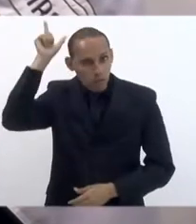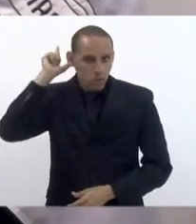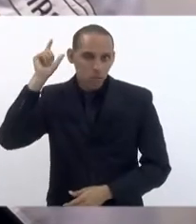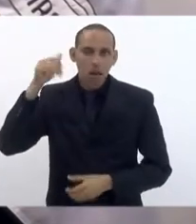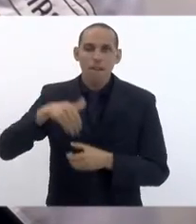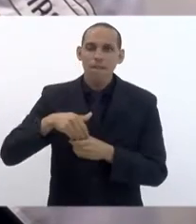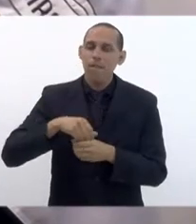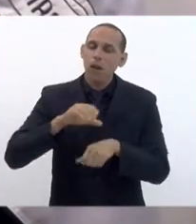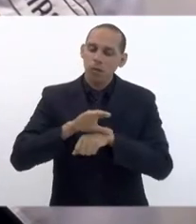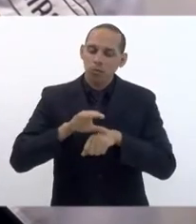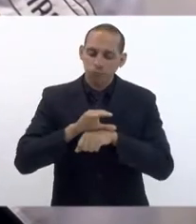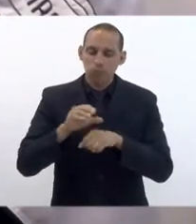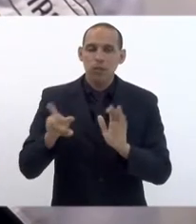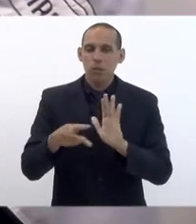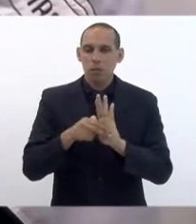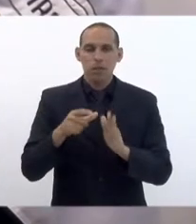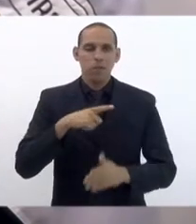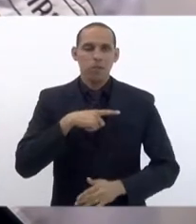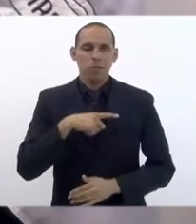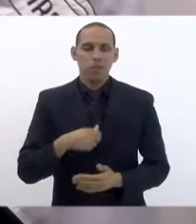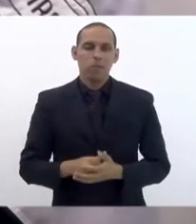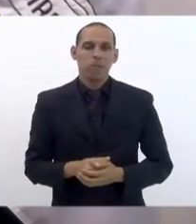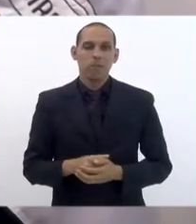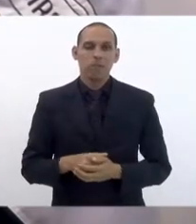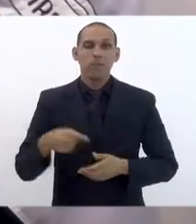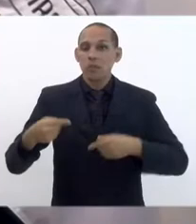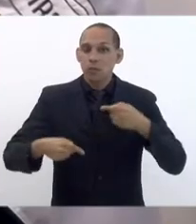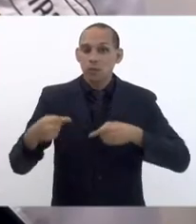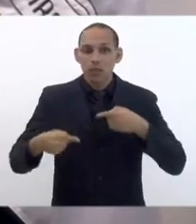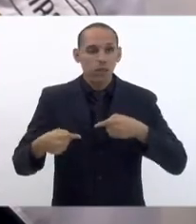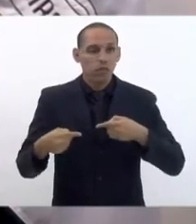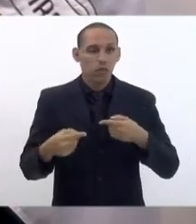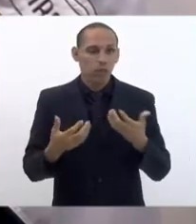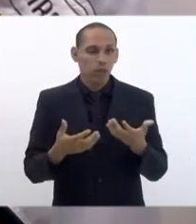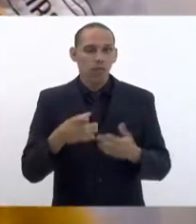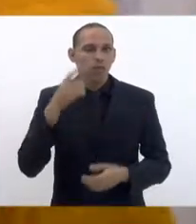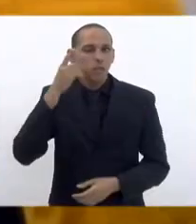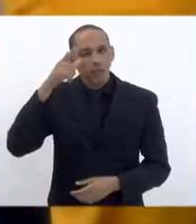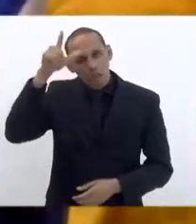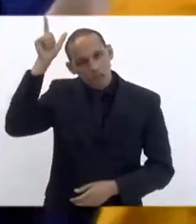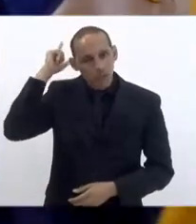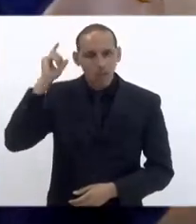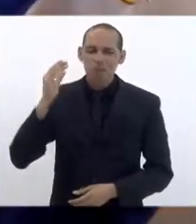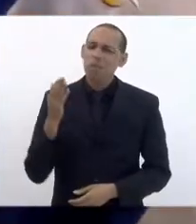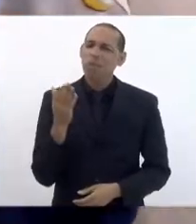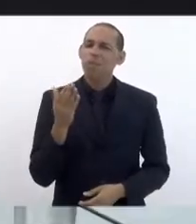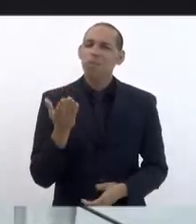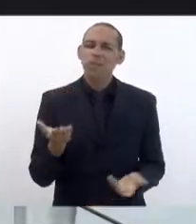constitucionalidade com emendas. Em discussão, alguém quer discutir? Deputado Luiz Paulo. Presidente,